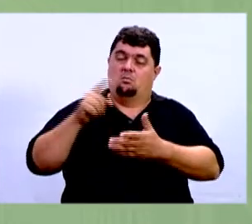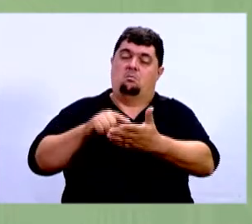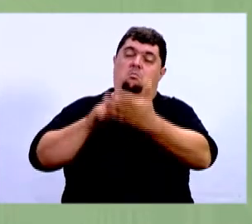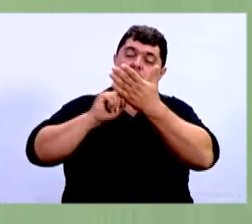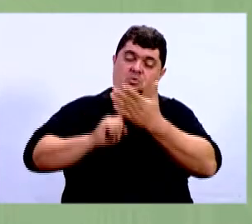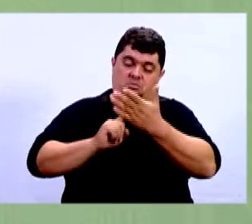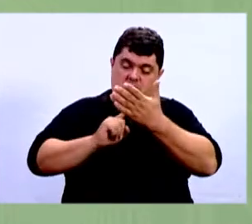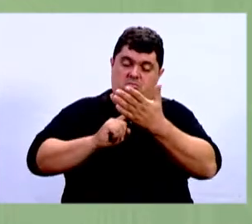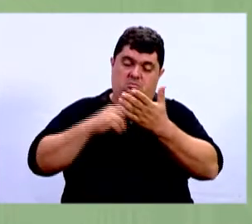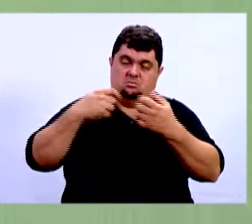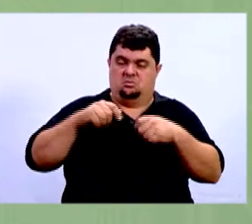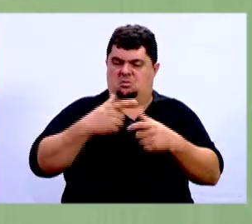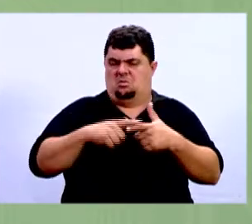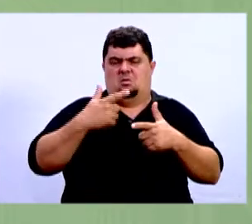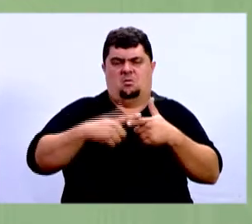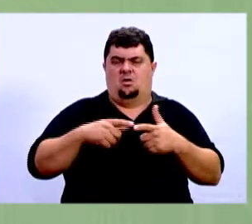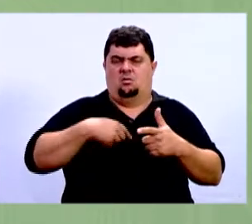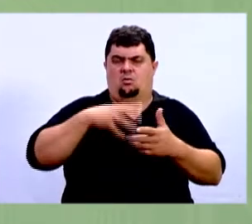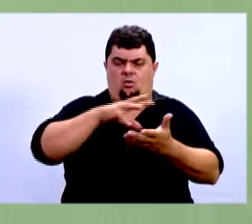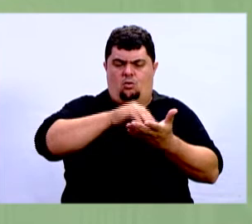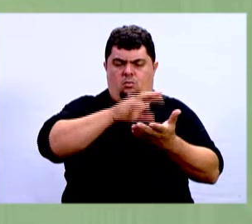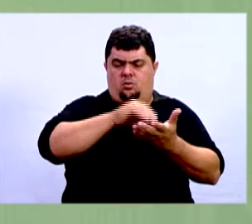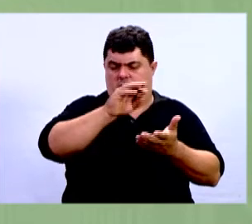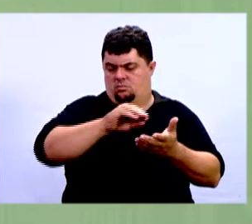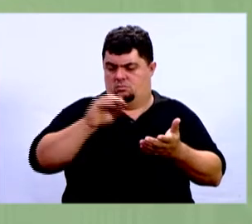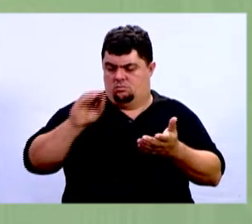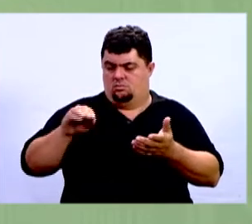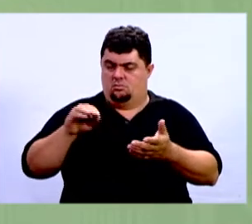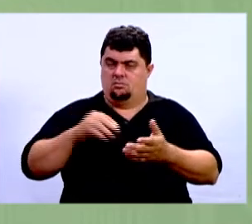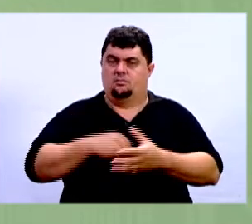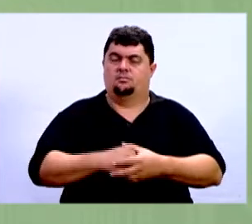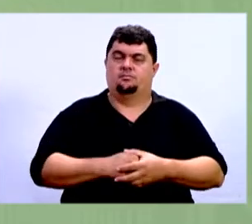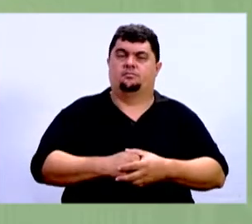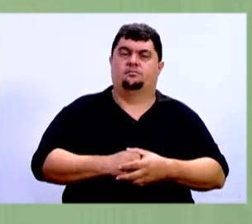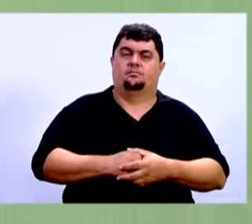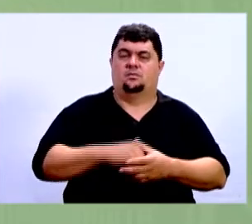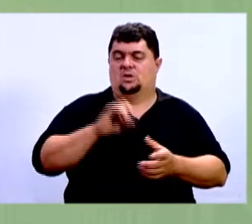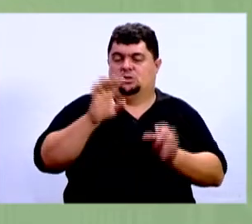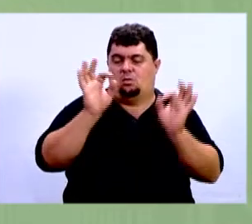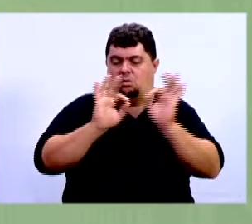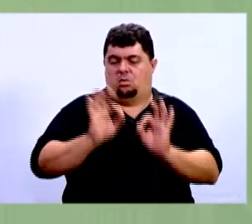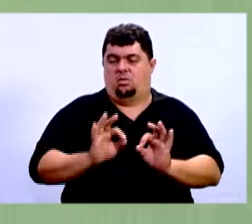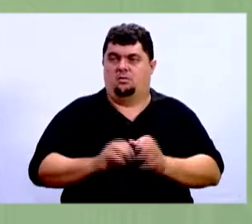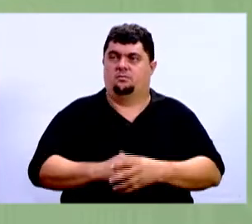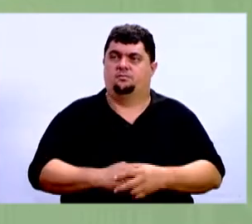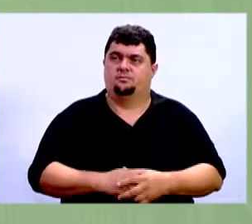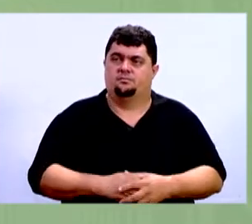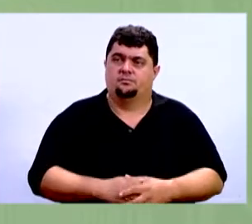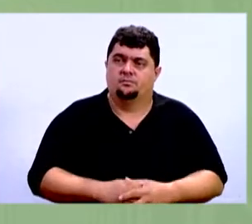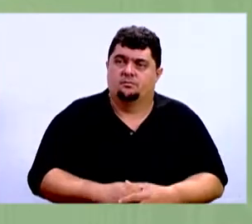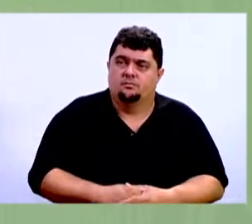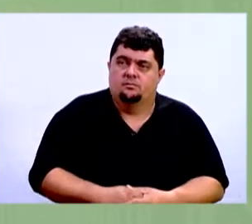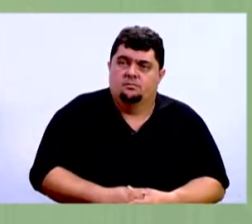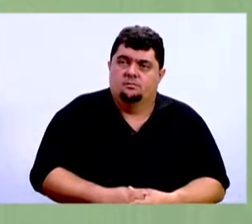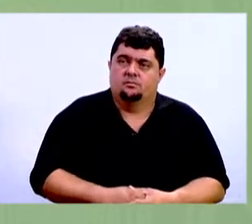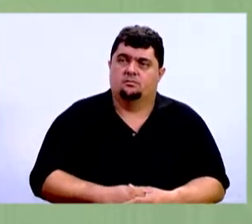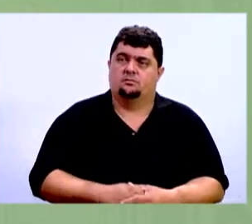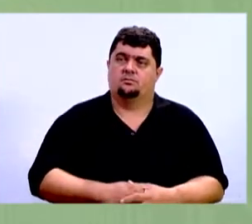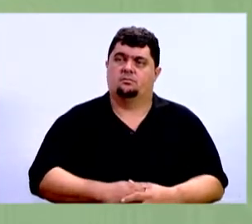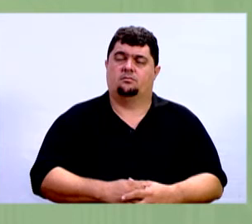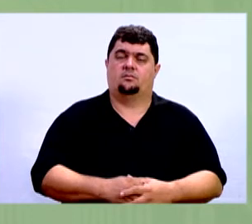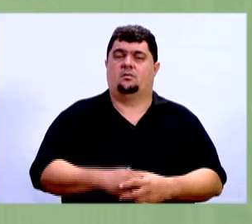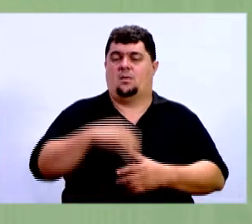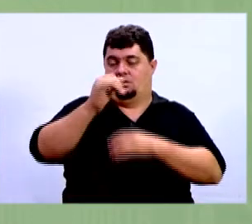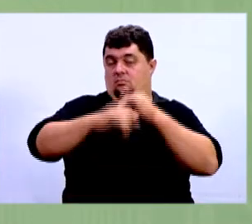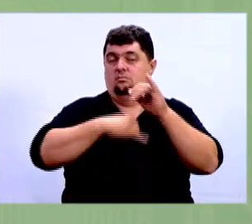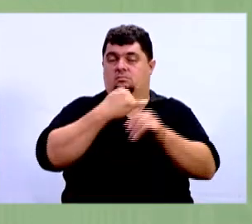você não quiser ter trabalho, então copia e coloca aqui. E aí só fazer a formatação desejada. Então, por exemplo, nós temos referências de